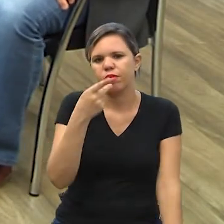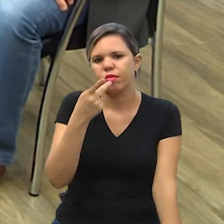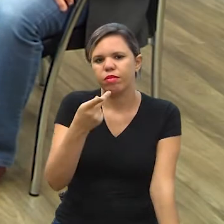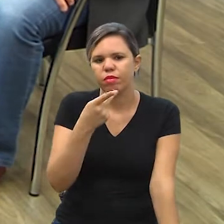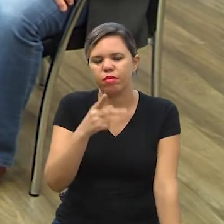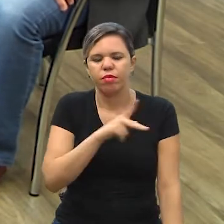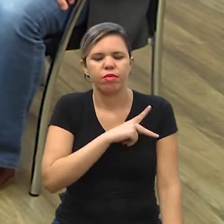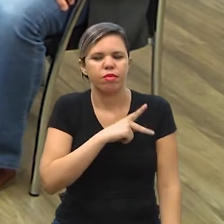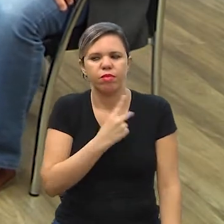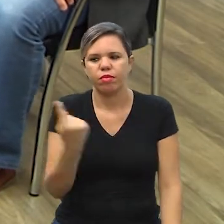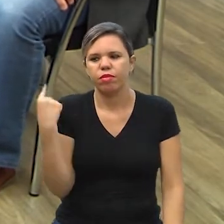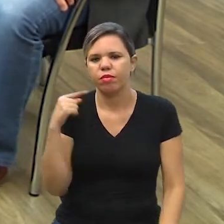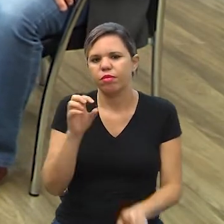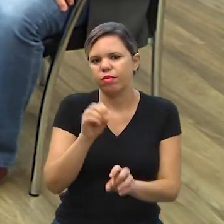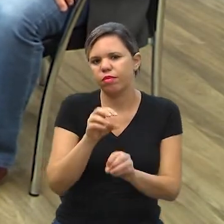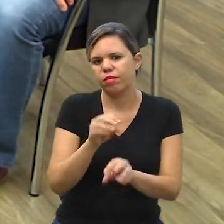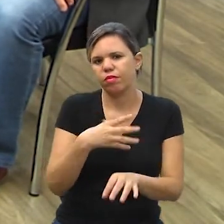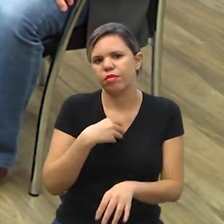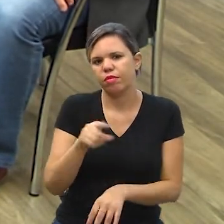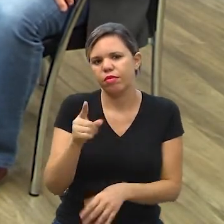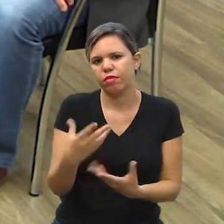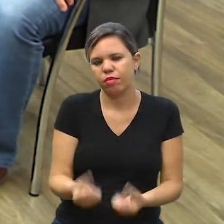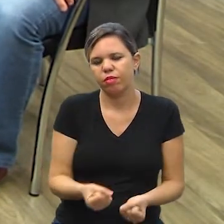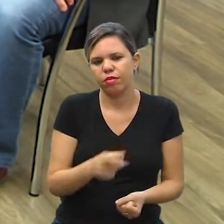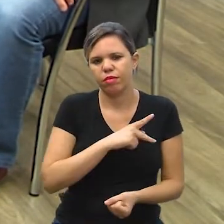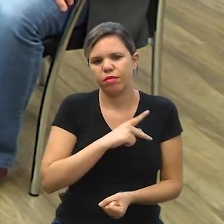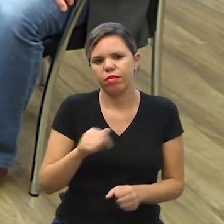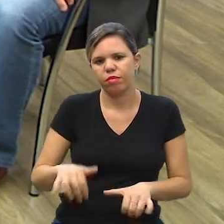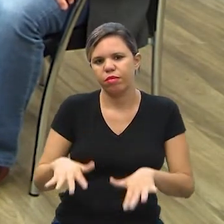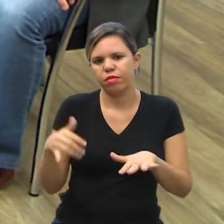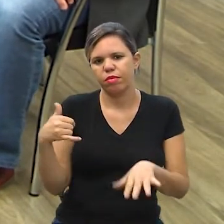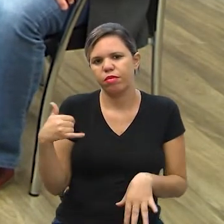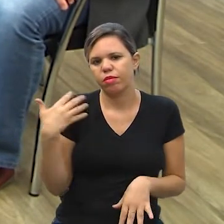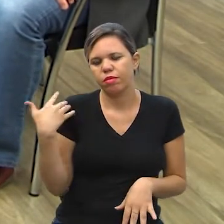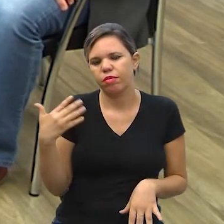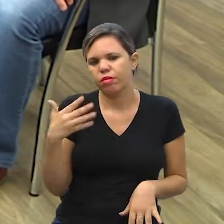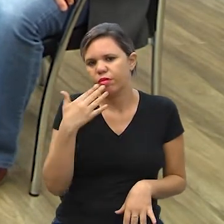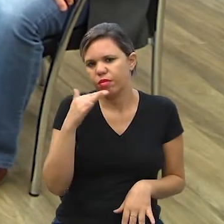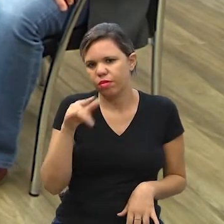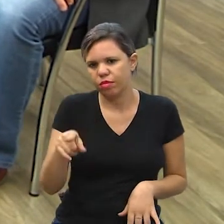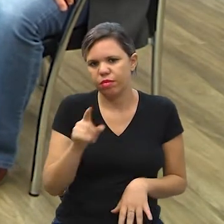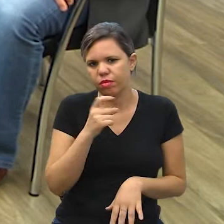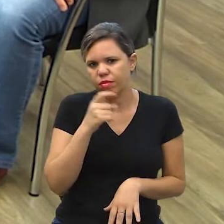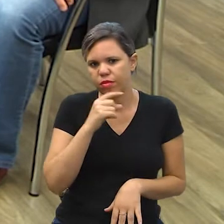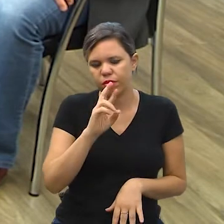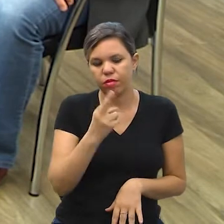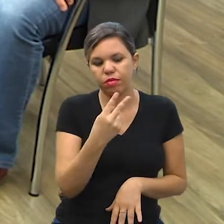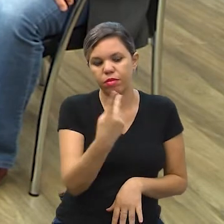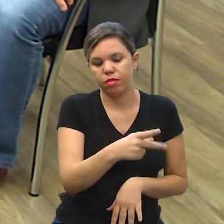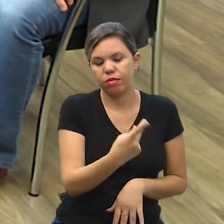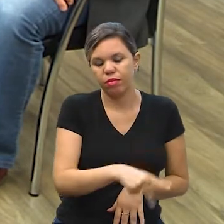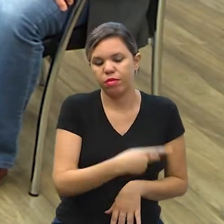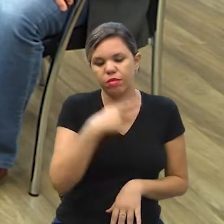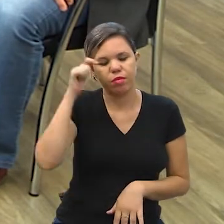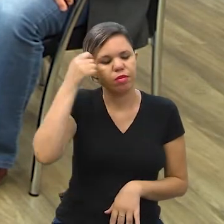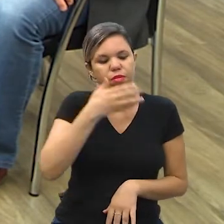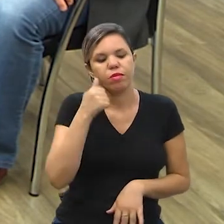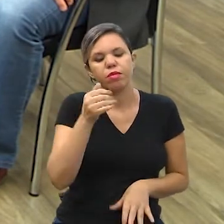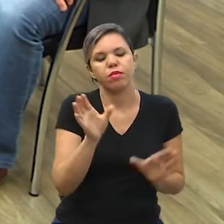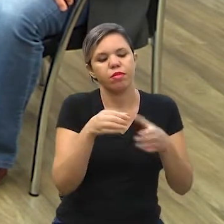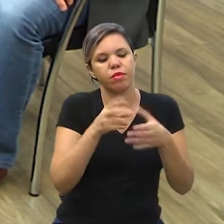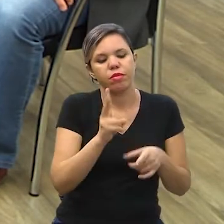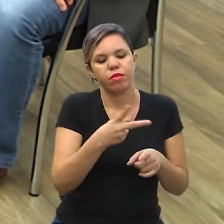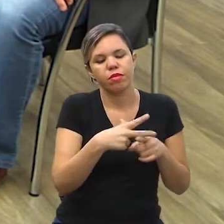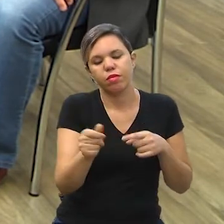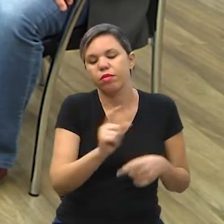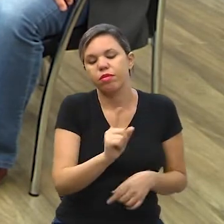Gustavo o Pedro que ele falou também que ele é palmeirense convencer o filho a ser Palmeiras quando ele era criança você também mentira resultado para ele a ponte era